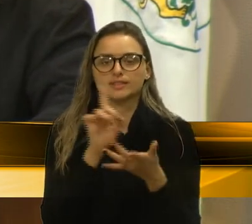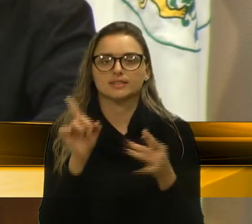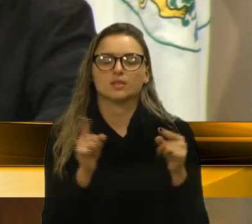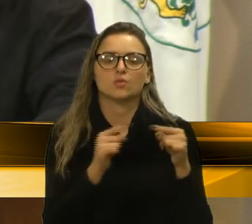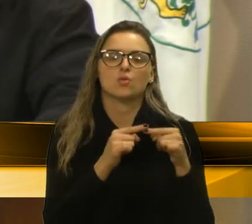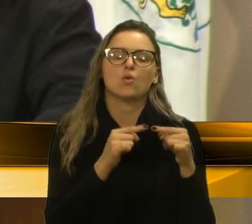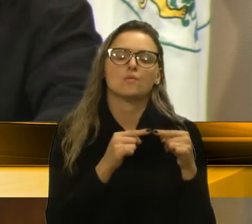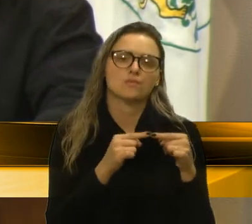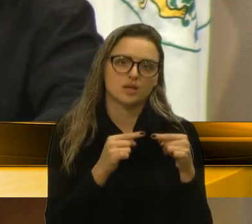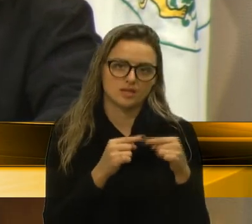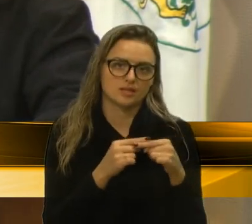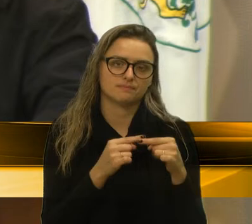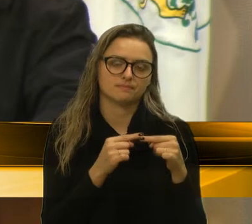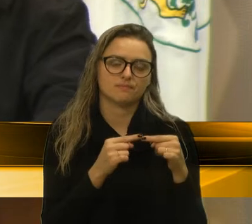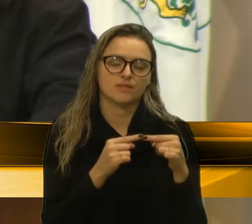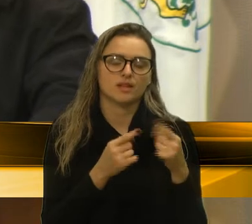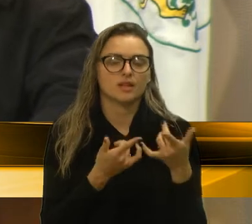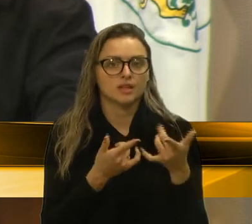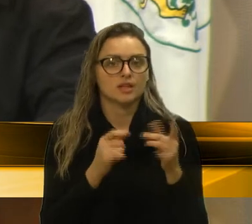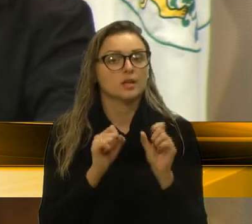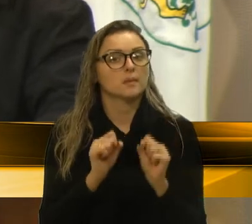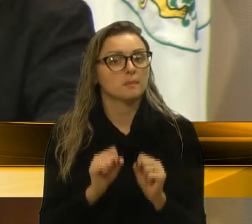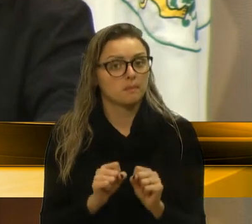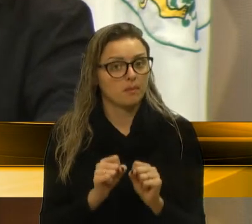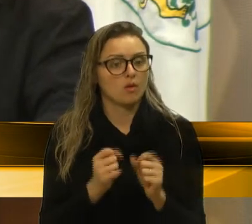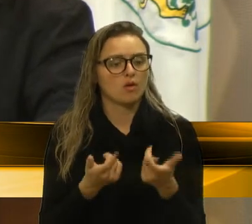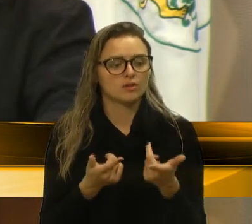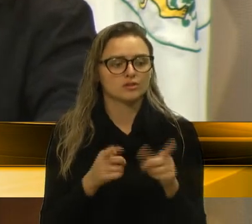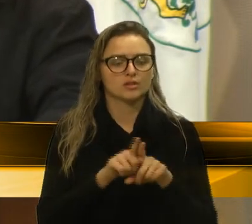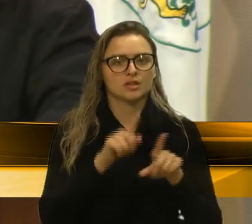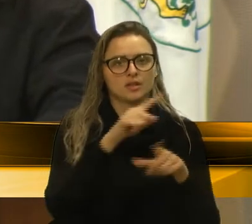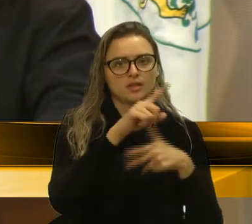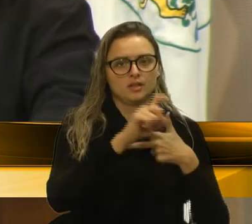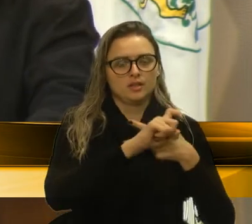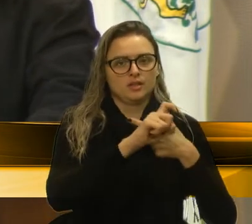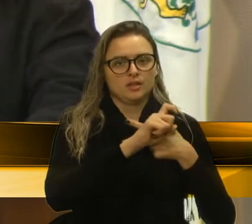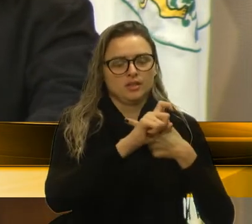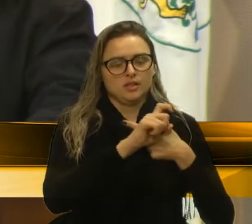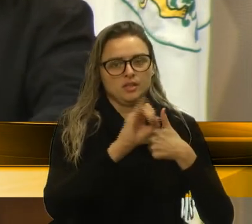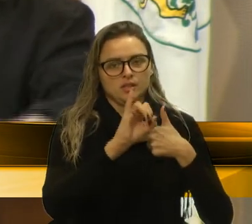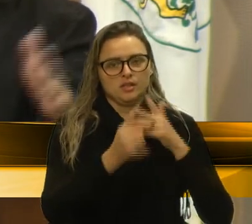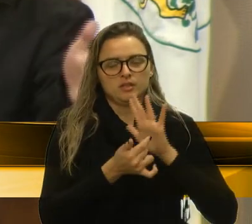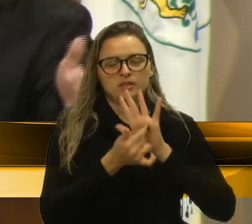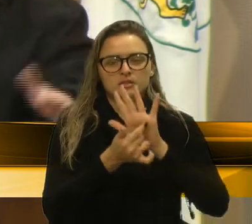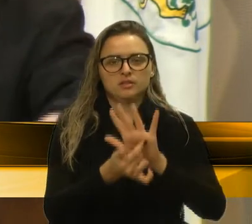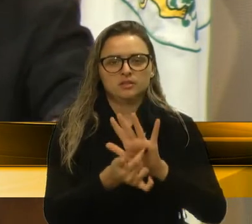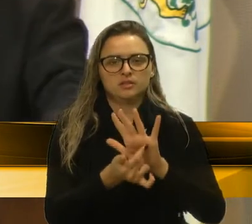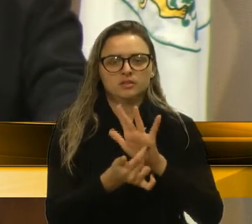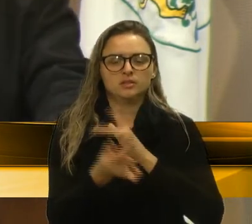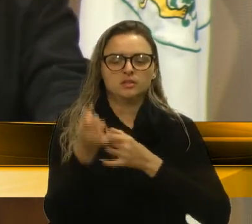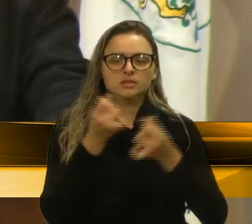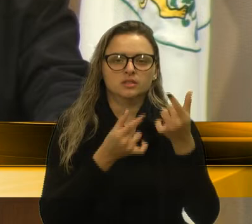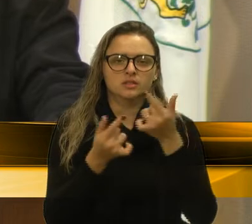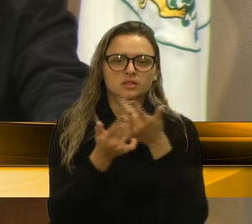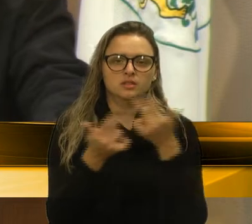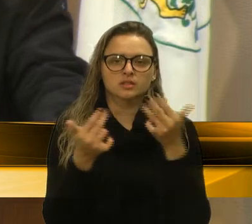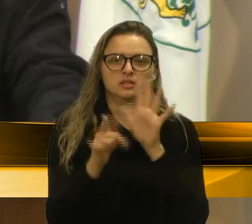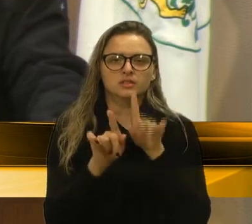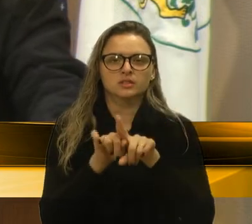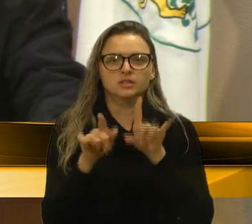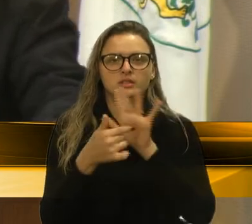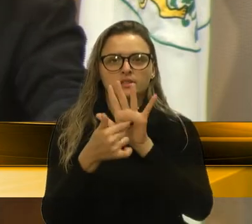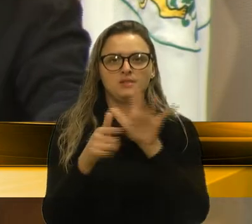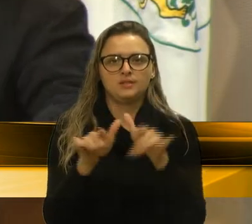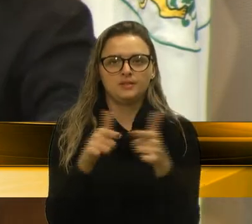Executivo, que poderia, com muita tranquilidade, se apontou e disse nos jornais,